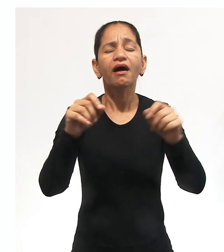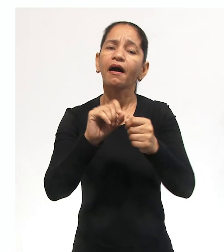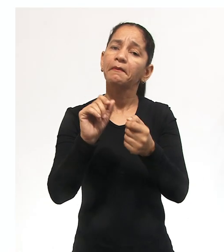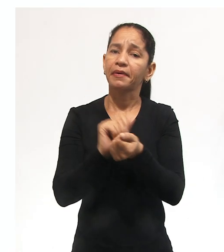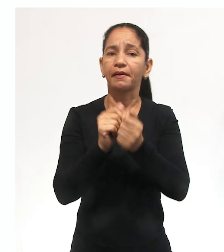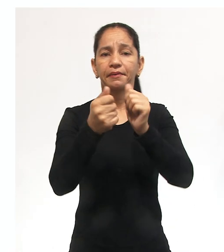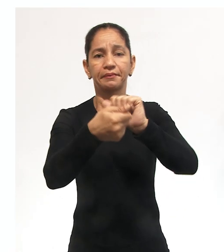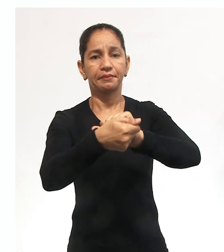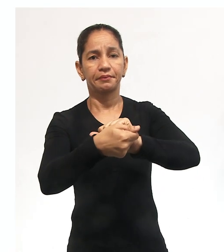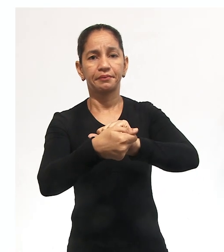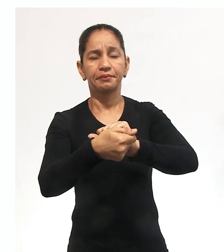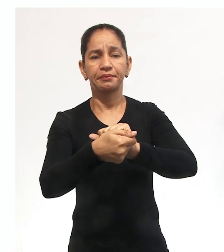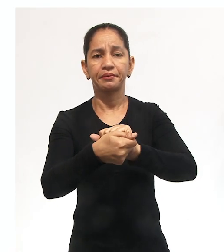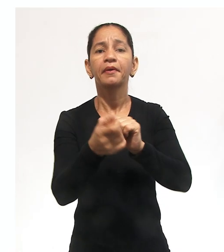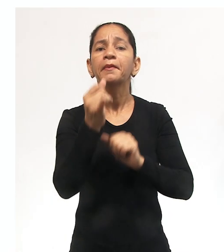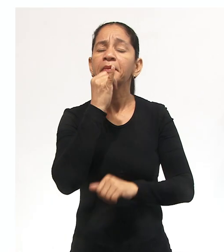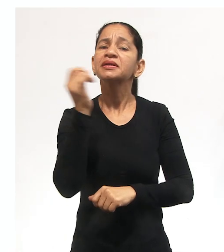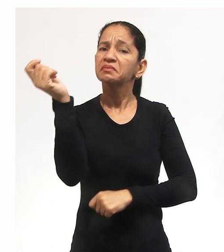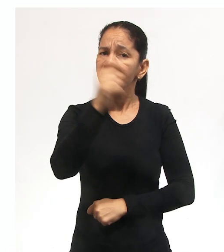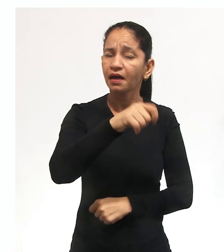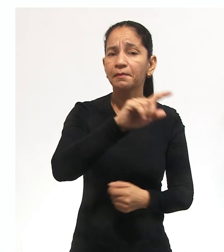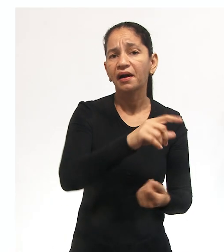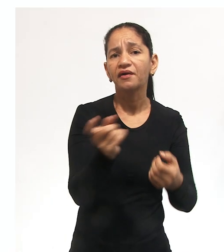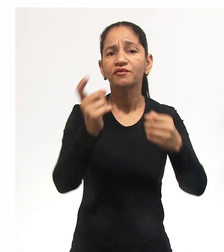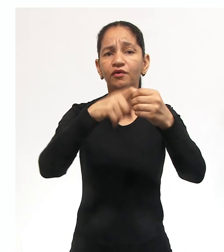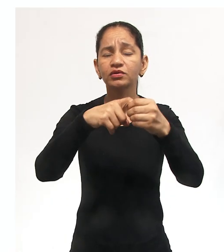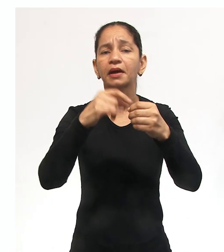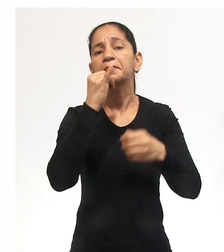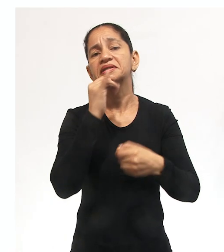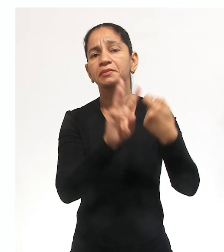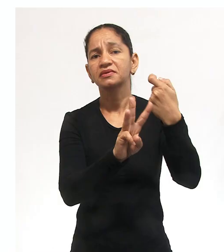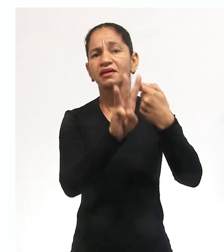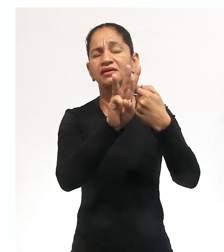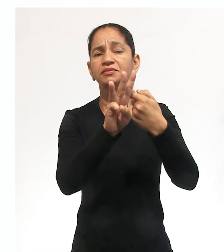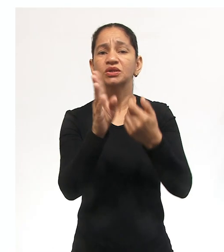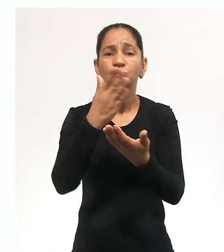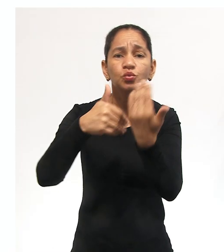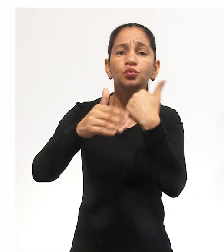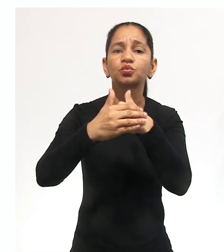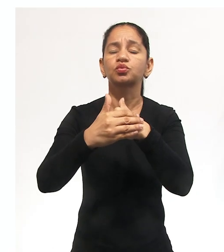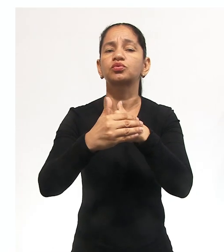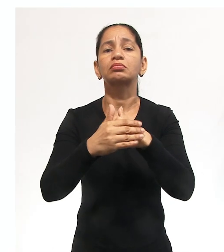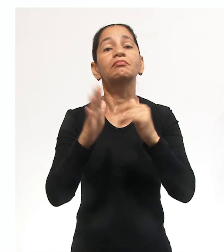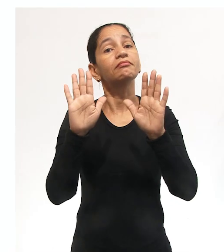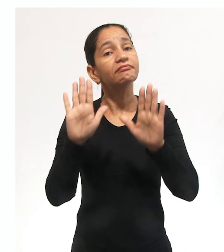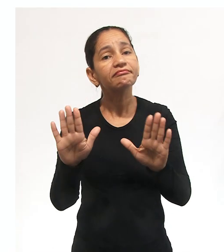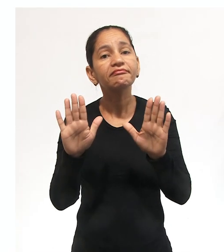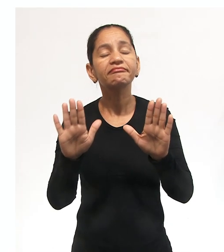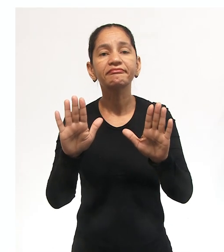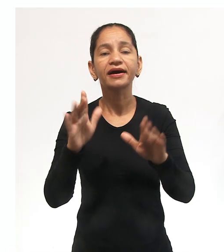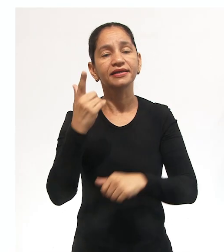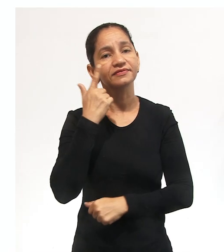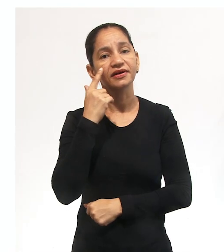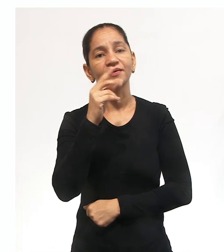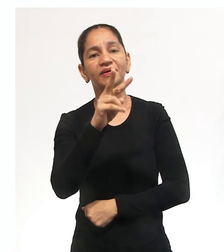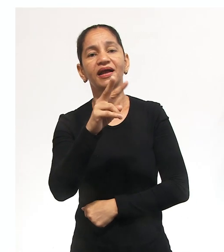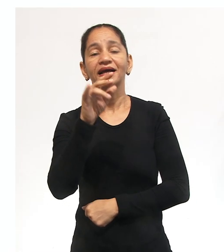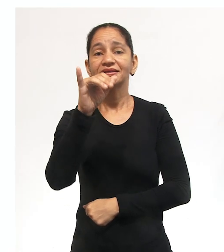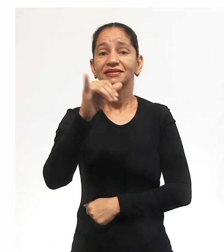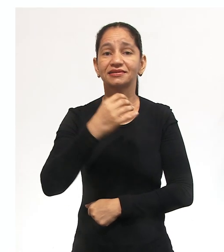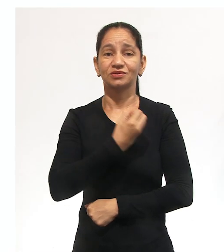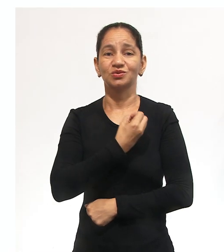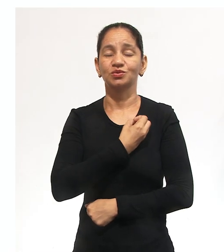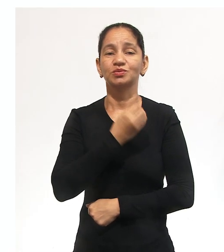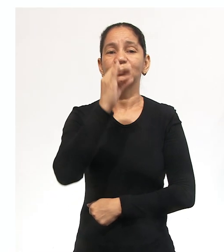né, tudo para trimestre? Dá para fazer, mudando todos os prazos para trimestre. Só que aqui a gente vai estar lidando com